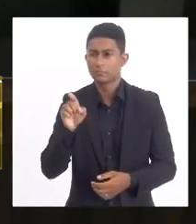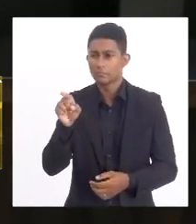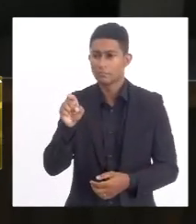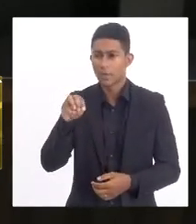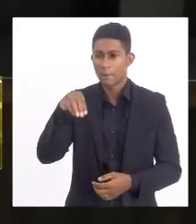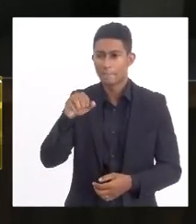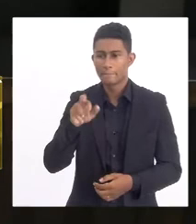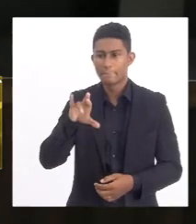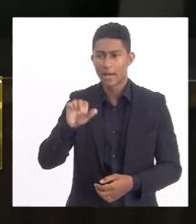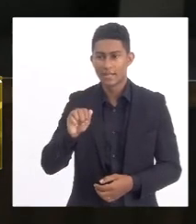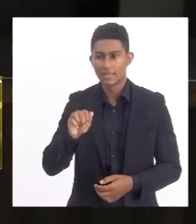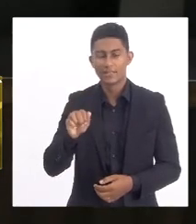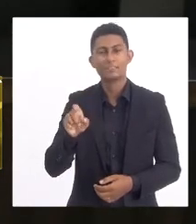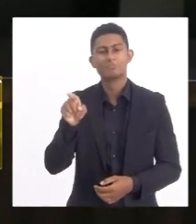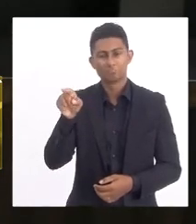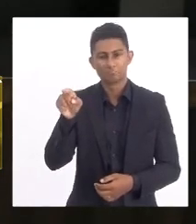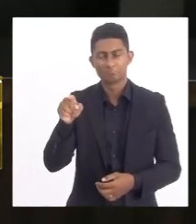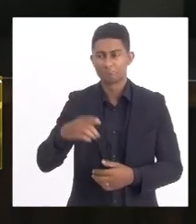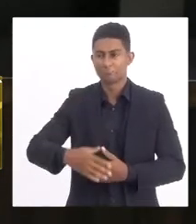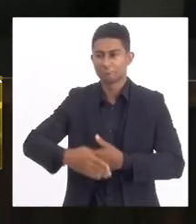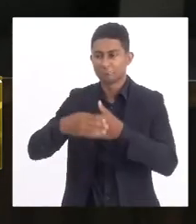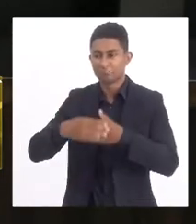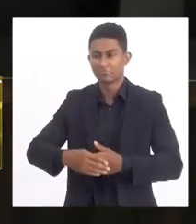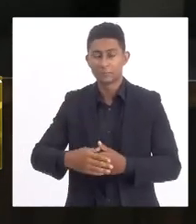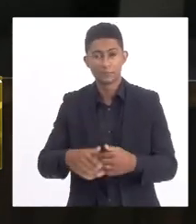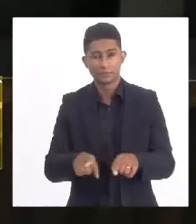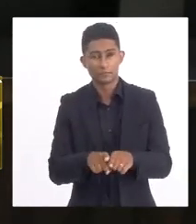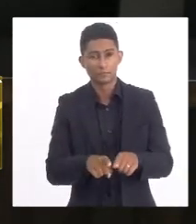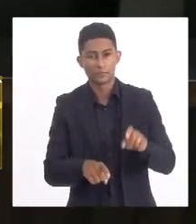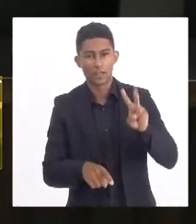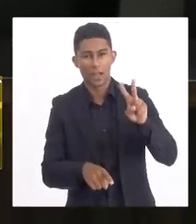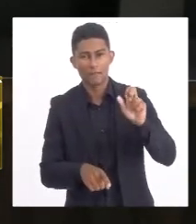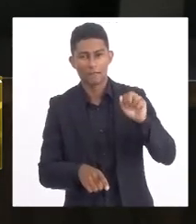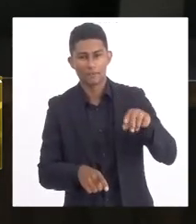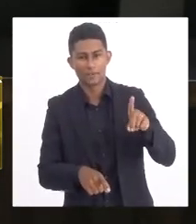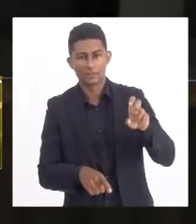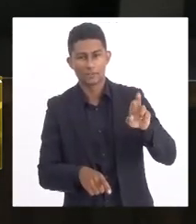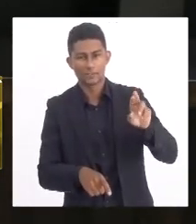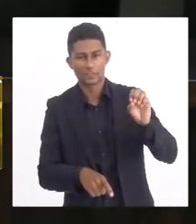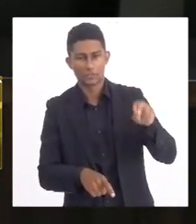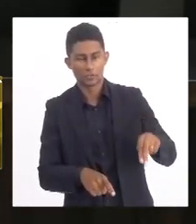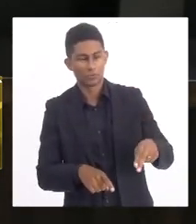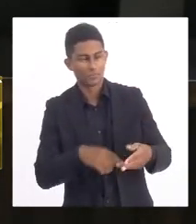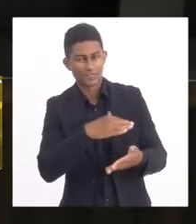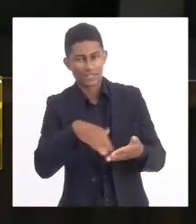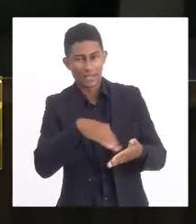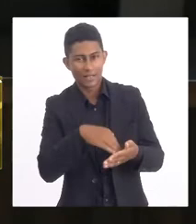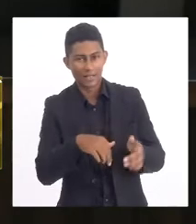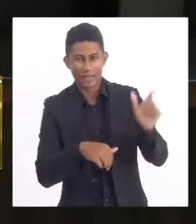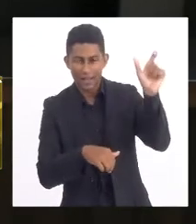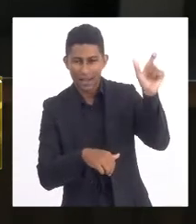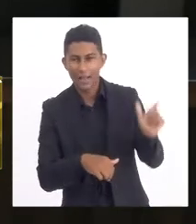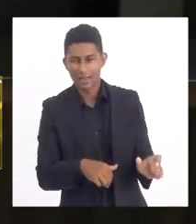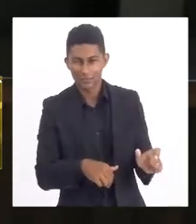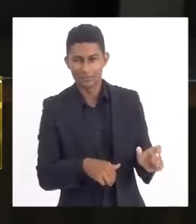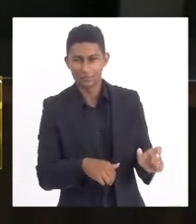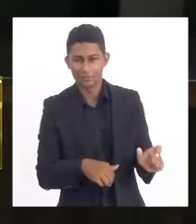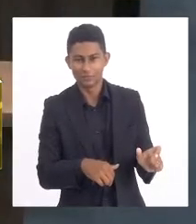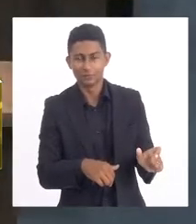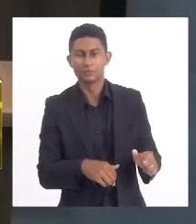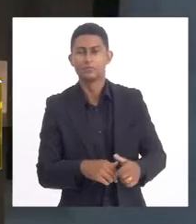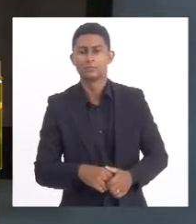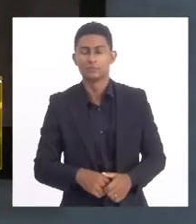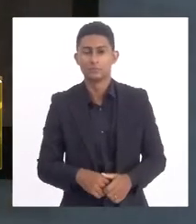pública o Vanderson Farias secretário de turismo de Vassouras Quero